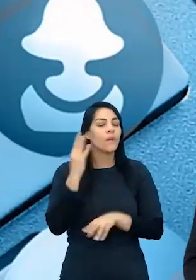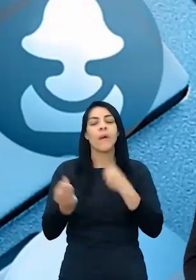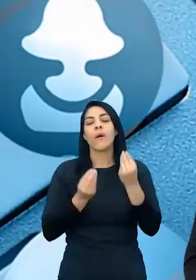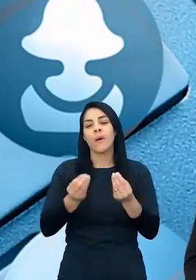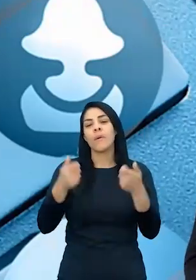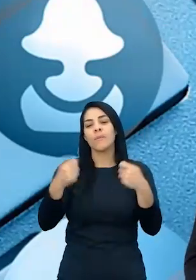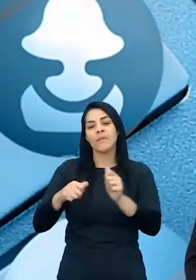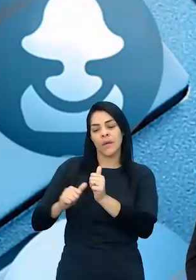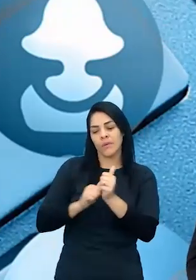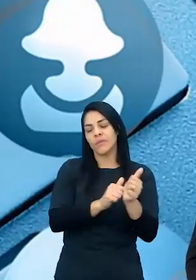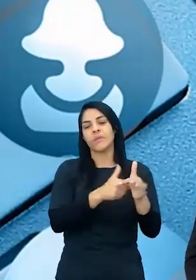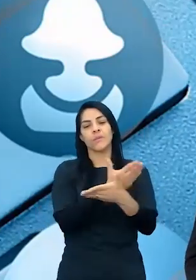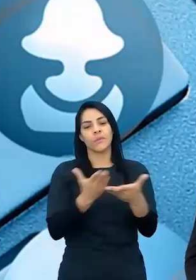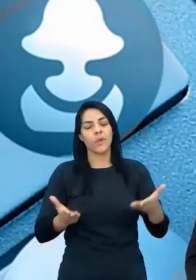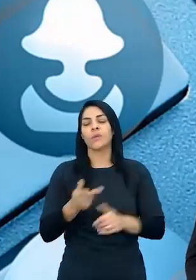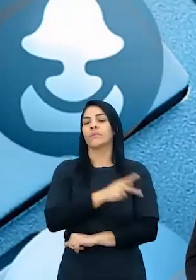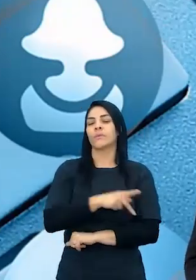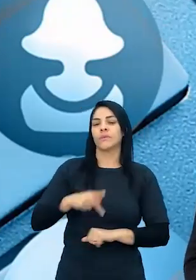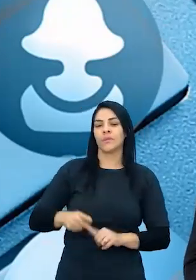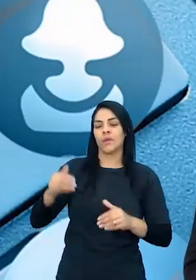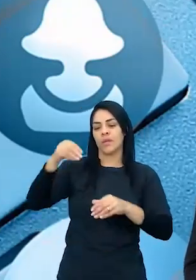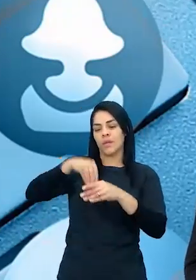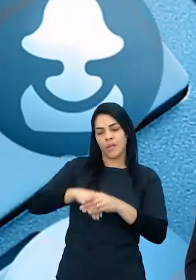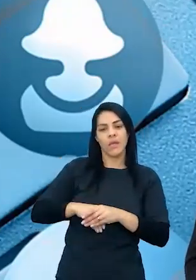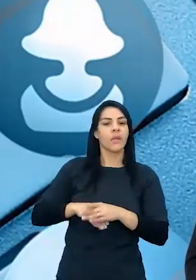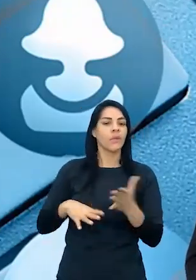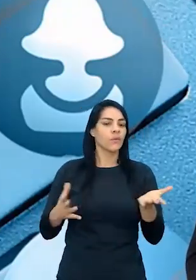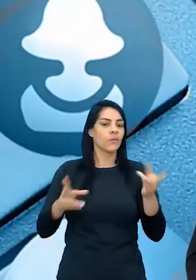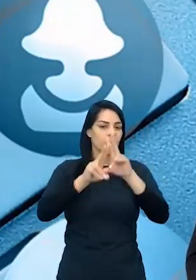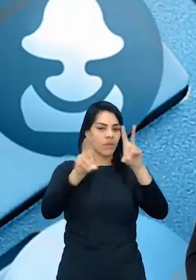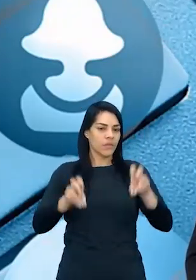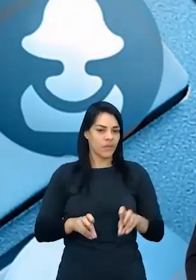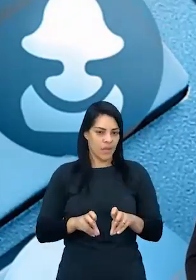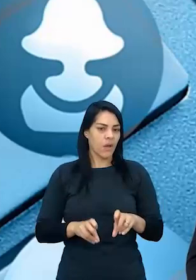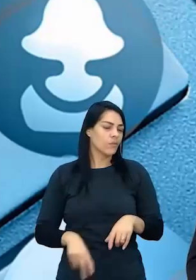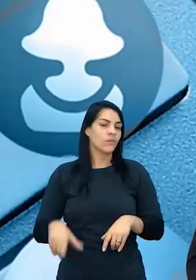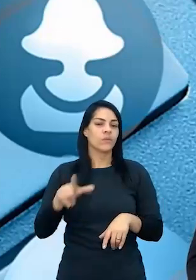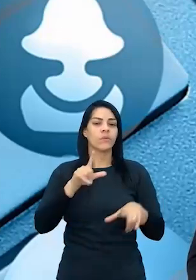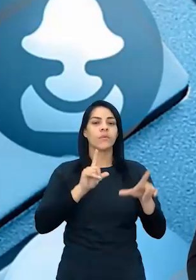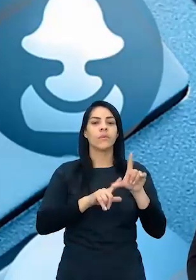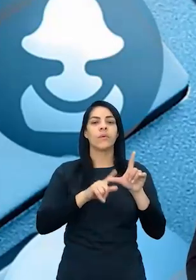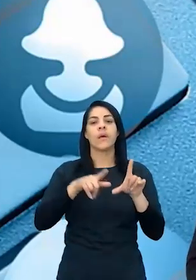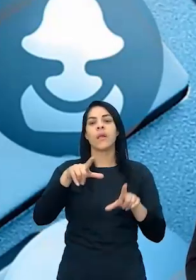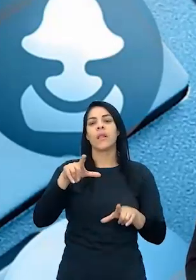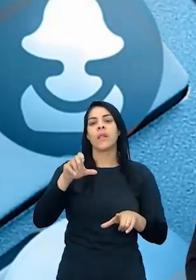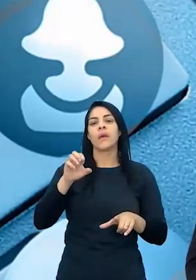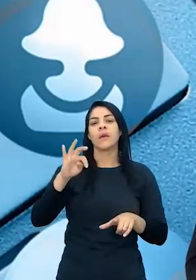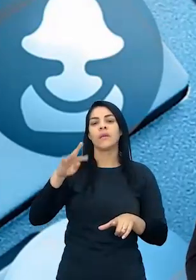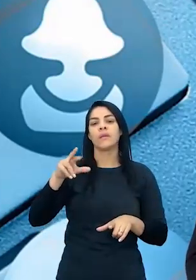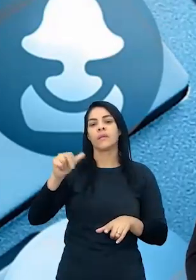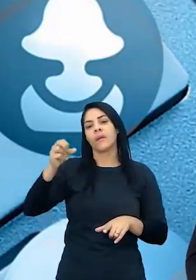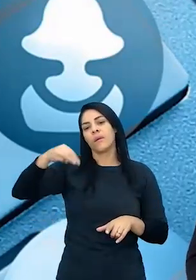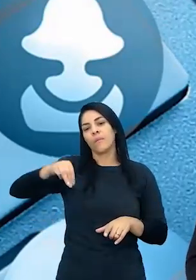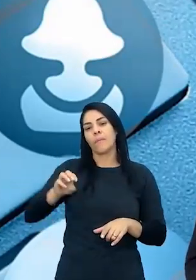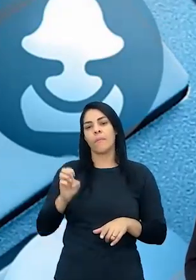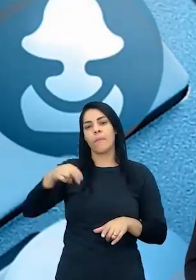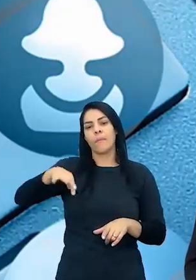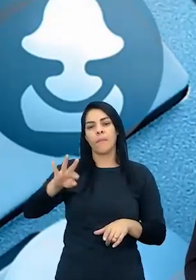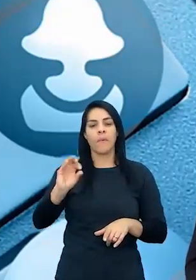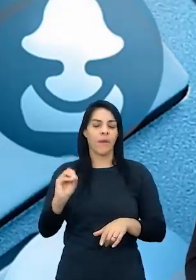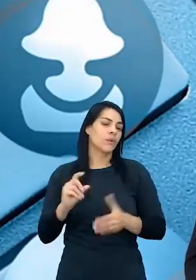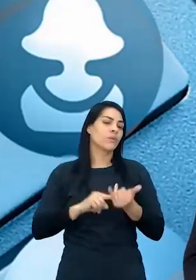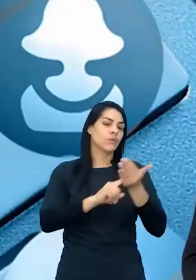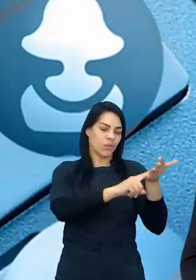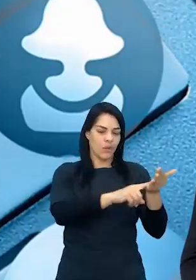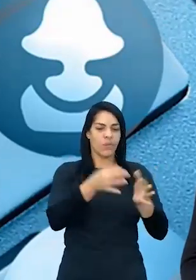que ser conduzido por nós, professores, dentro da questão do letramento digital, dentro da questão da cidadania digital, observando todos